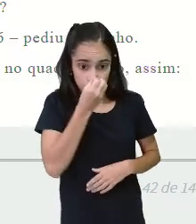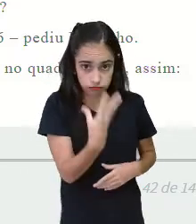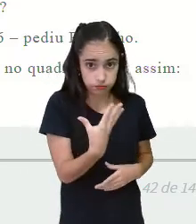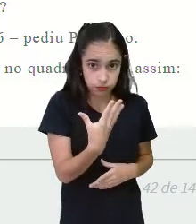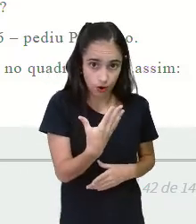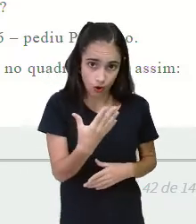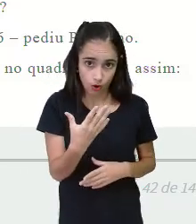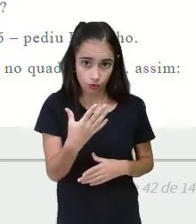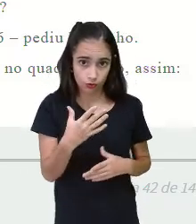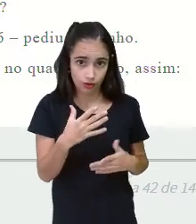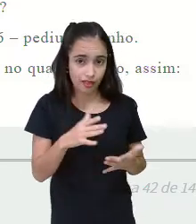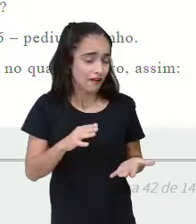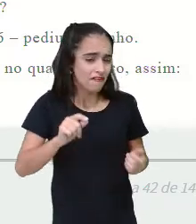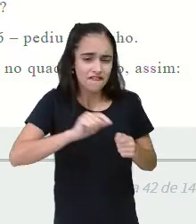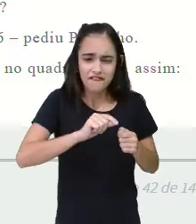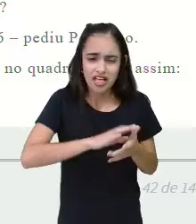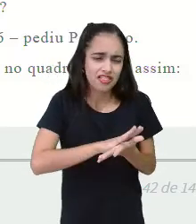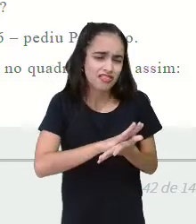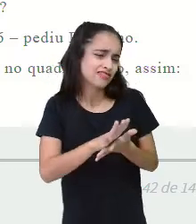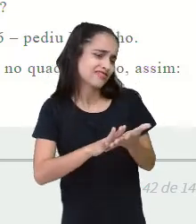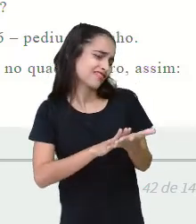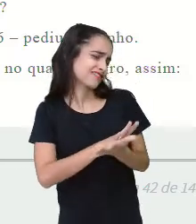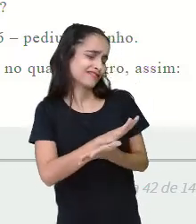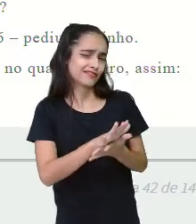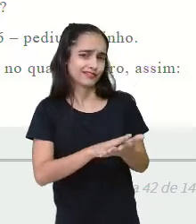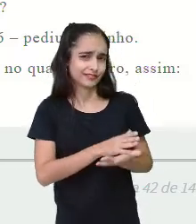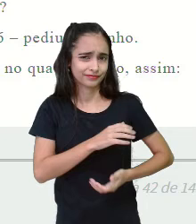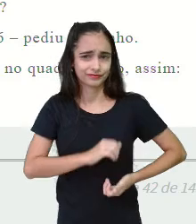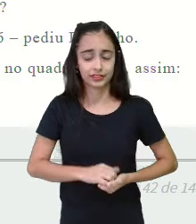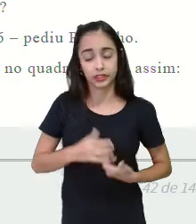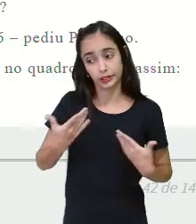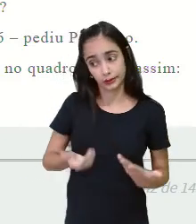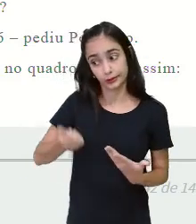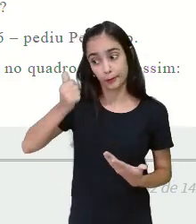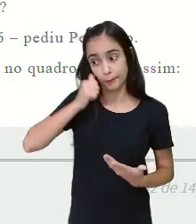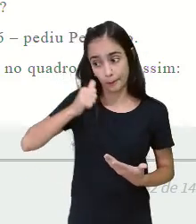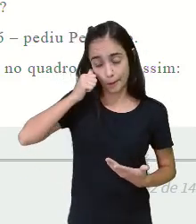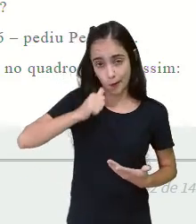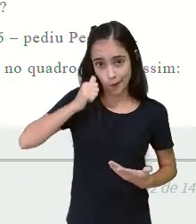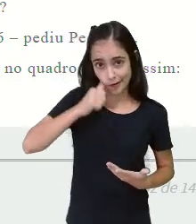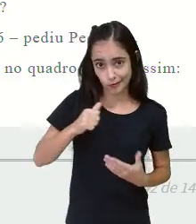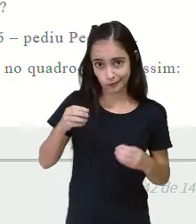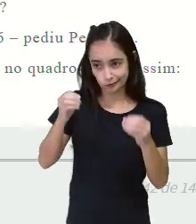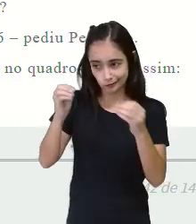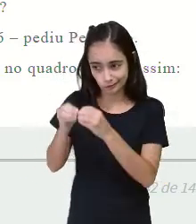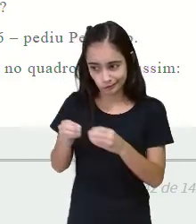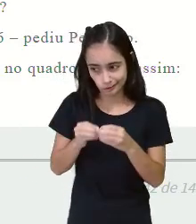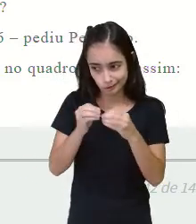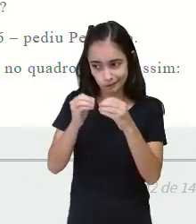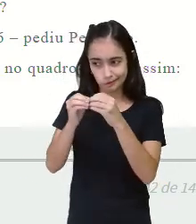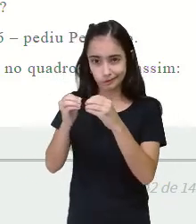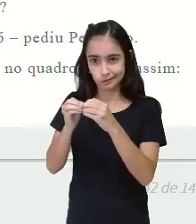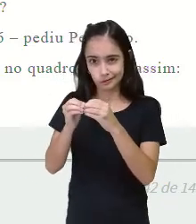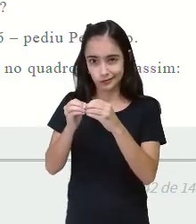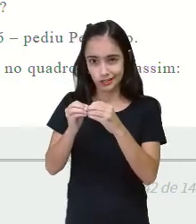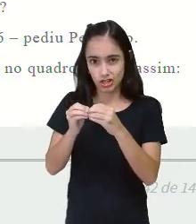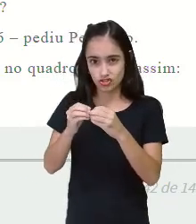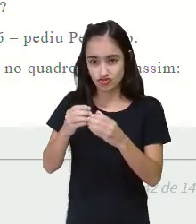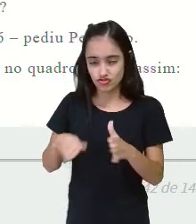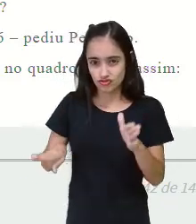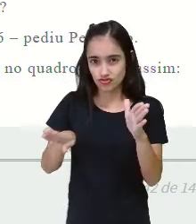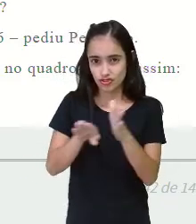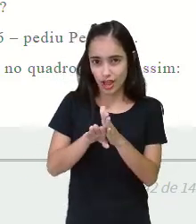não chifra nem pulga. Dona Regra criou coragem e aproximou-se do paquiderme com o giz na mão, dizendo: